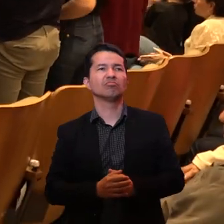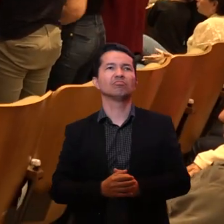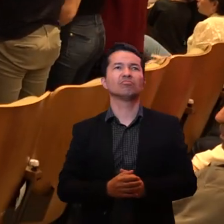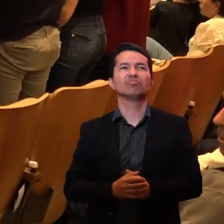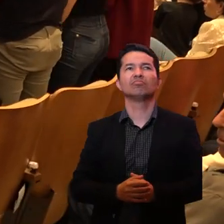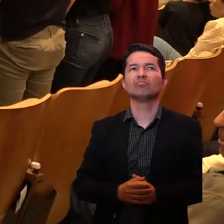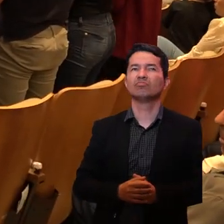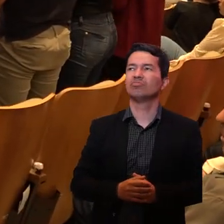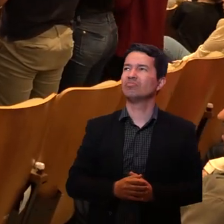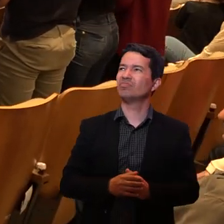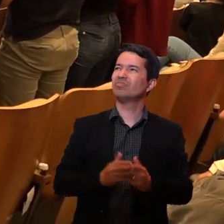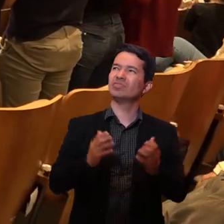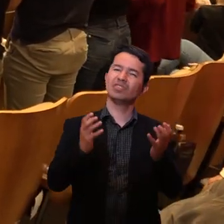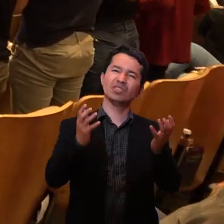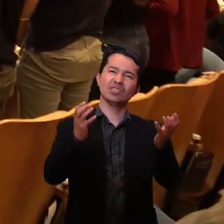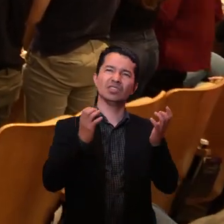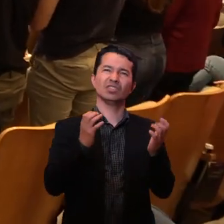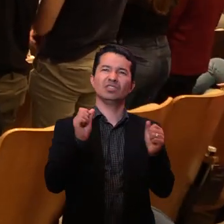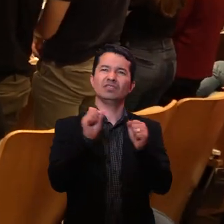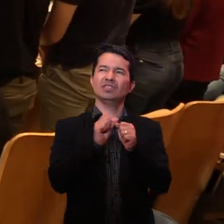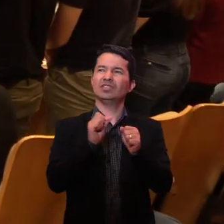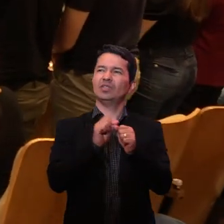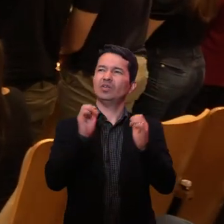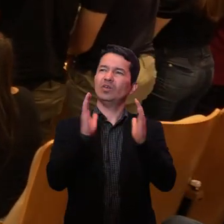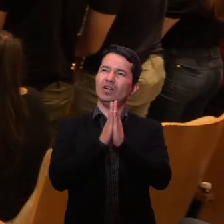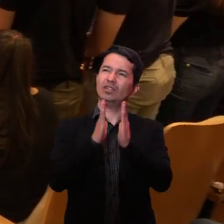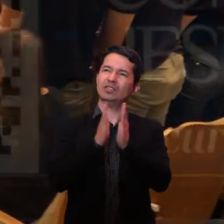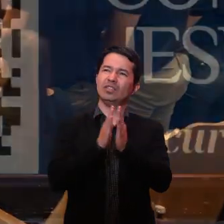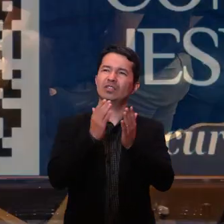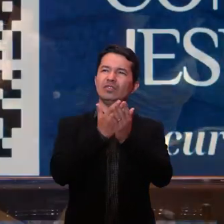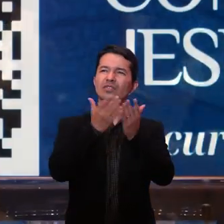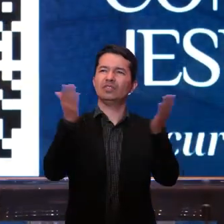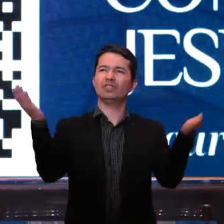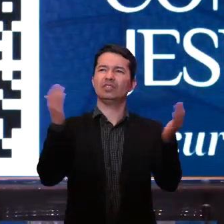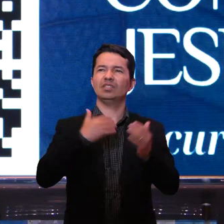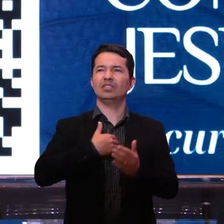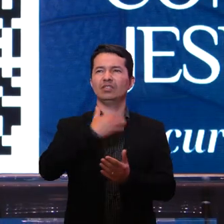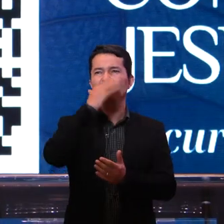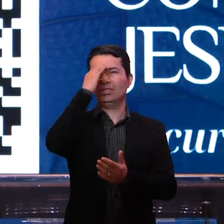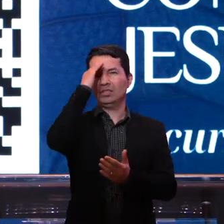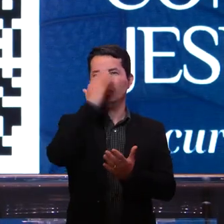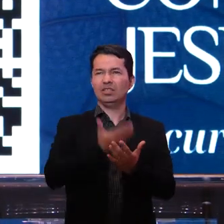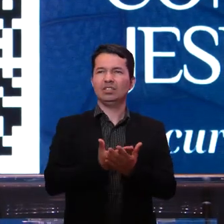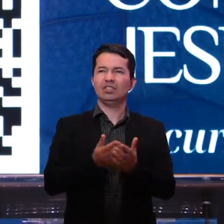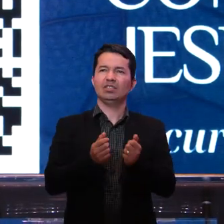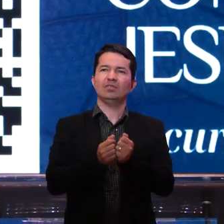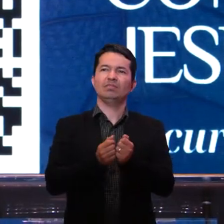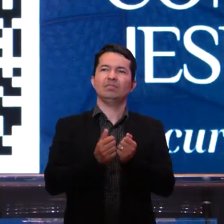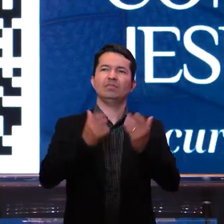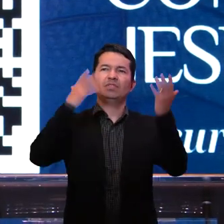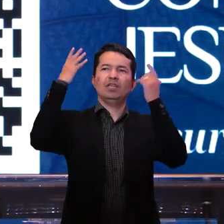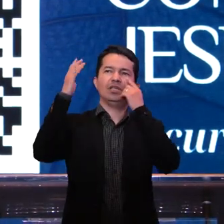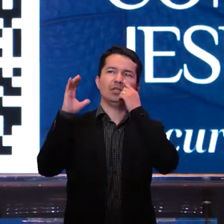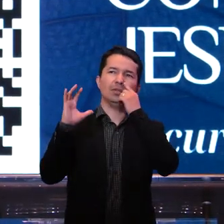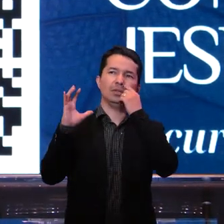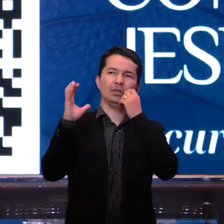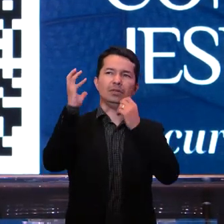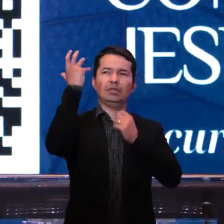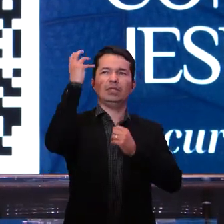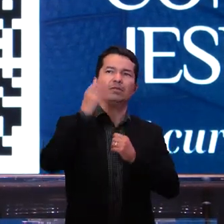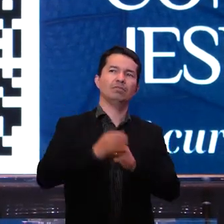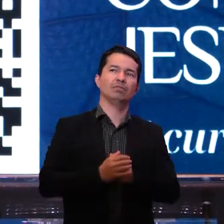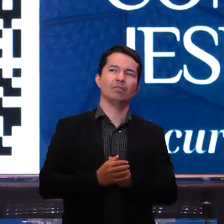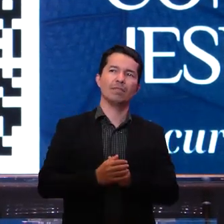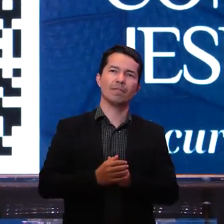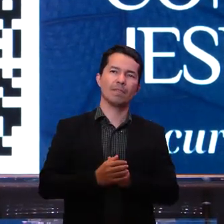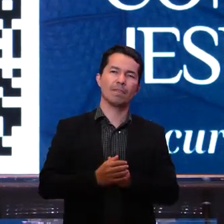Eu queria fazer uma oração por você e eu creio, um milagre vai acontecer. Você vai ser despertado